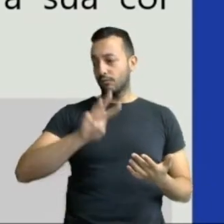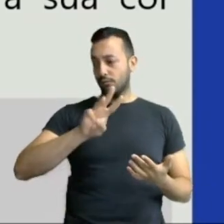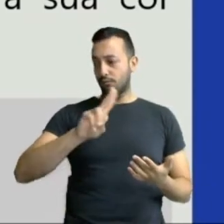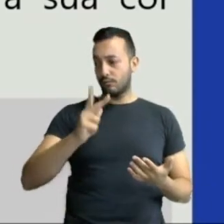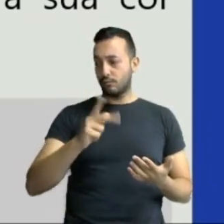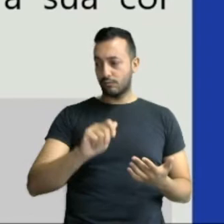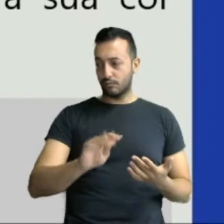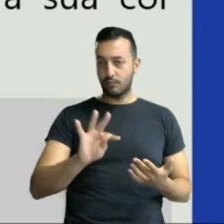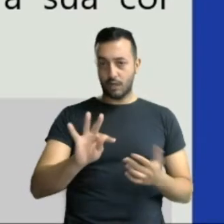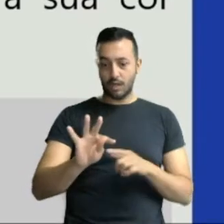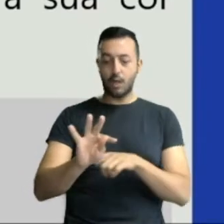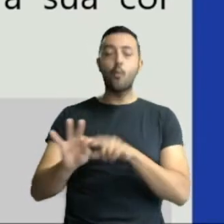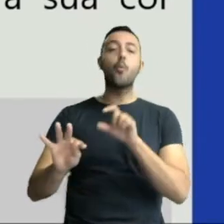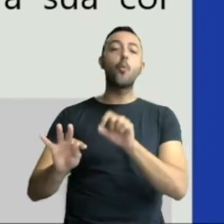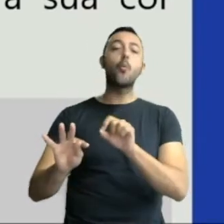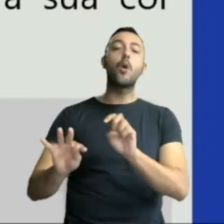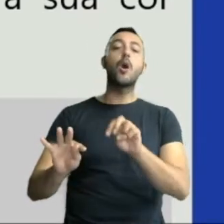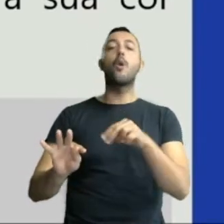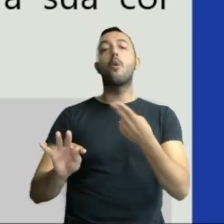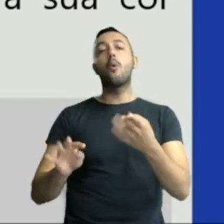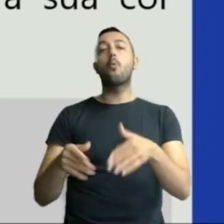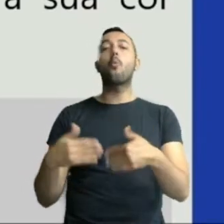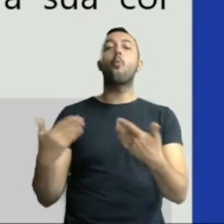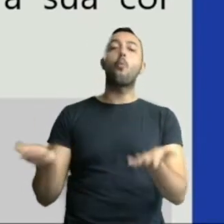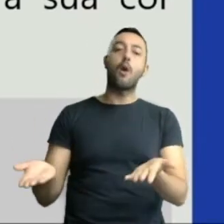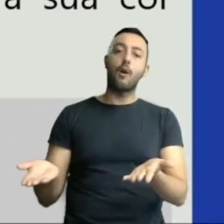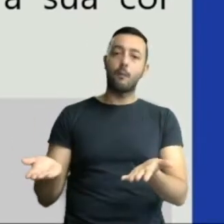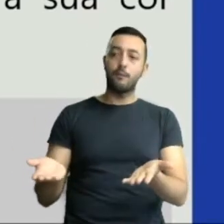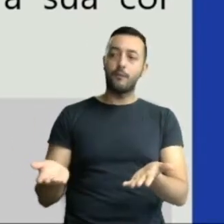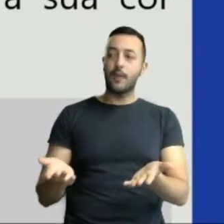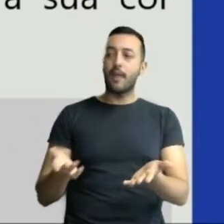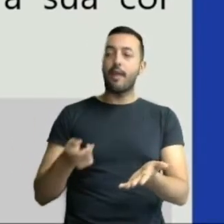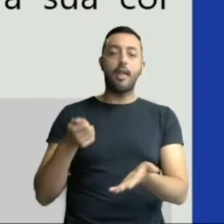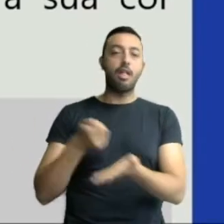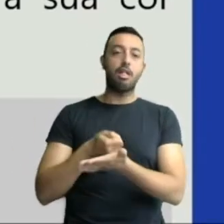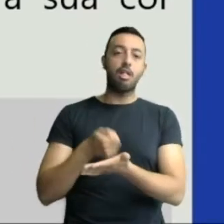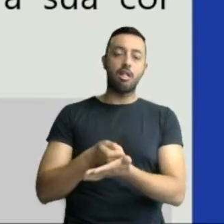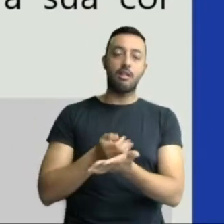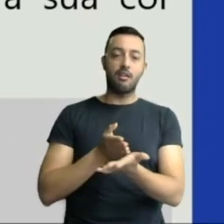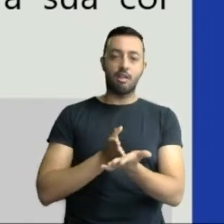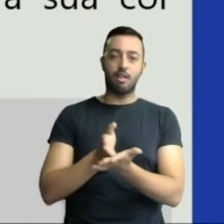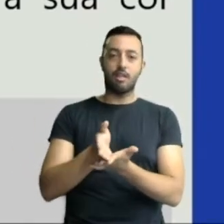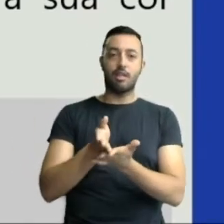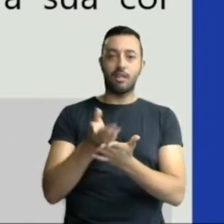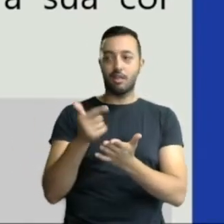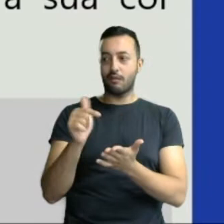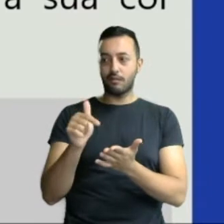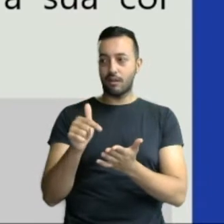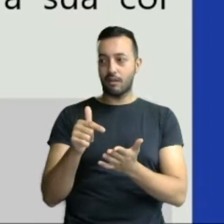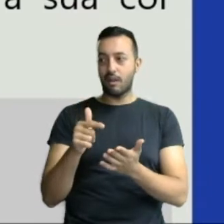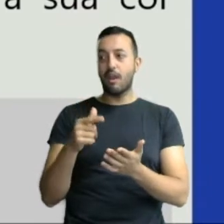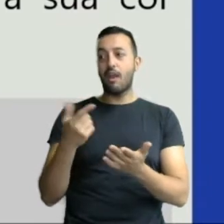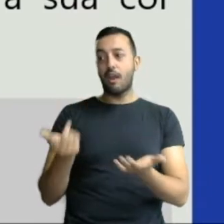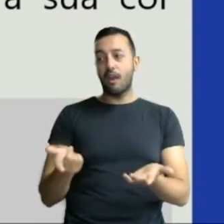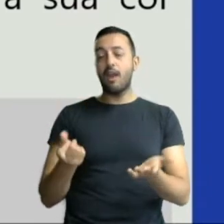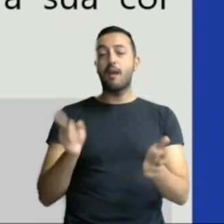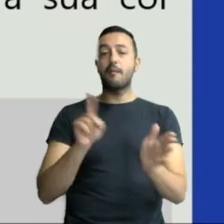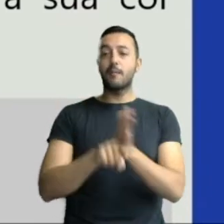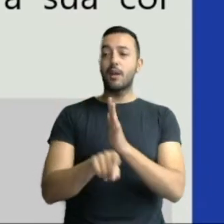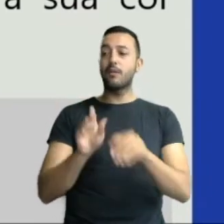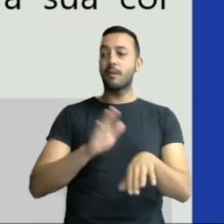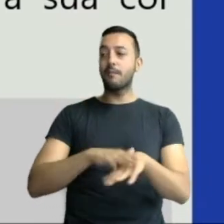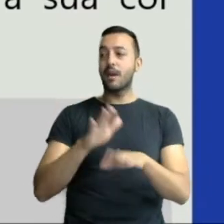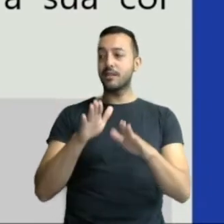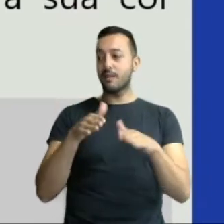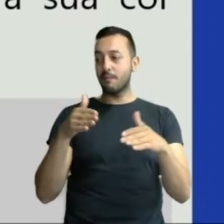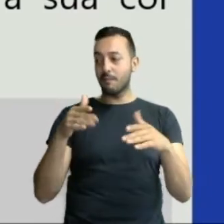é o que ou qual, para perguntas que não têm uma restrição. Então, é uma pergunta mais aberta,